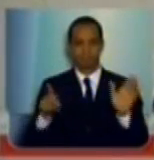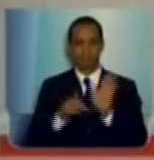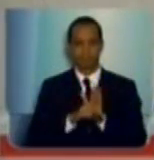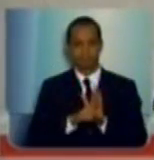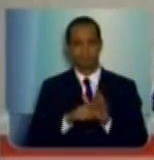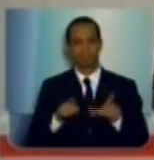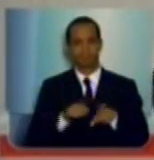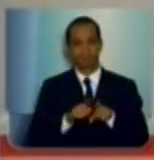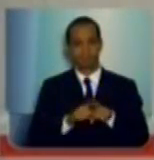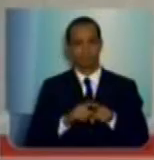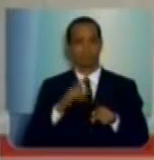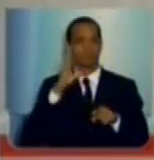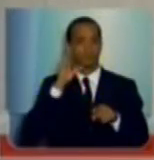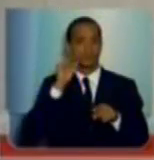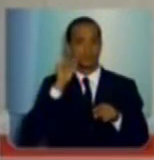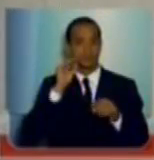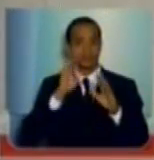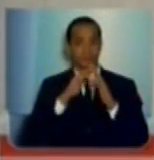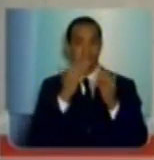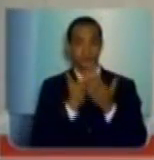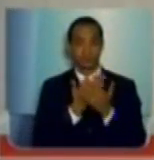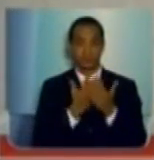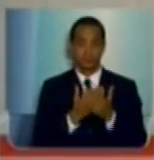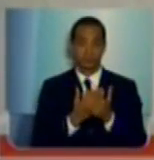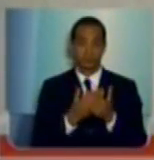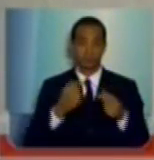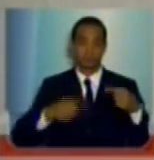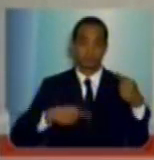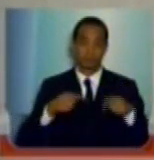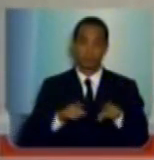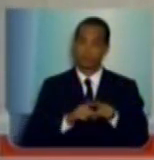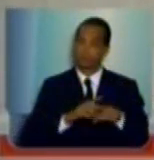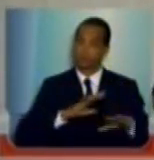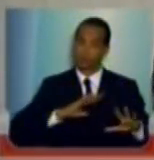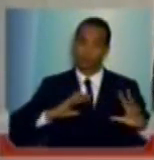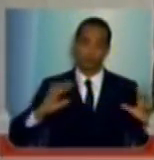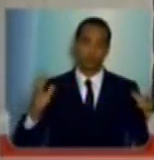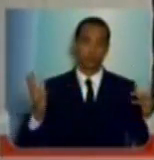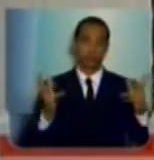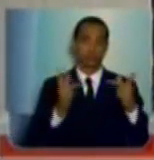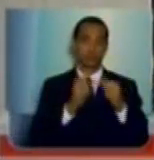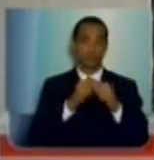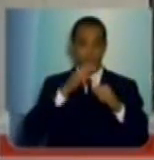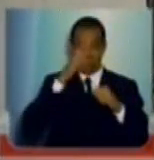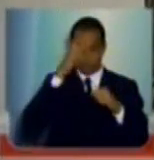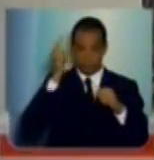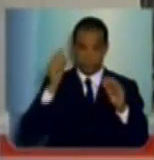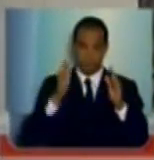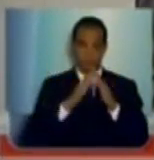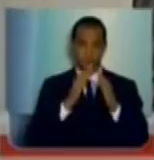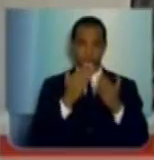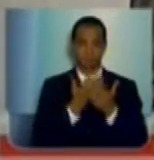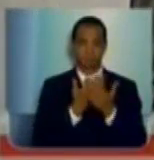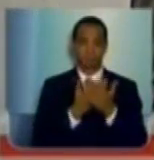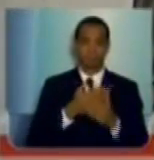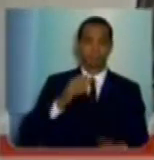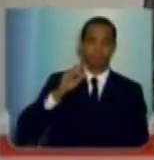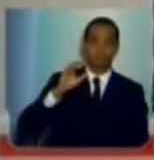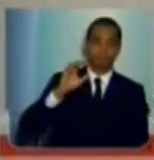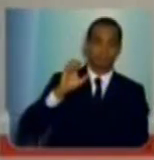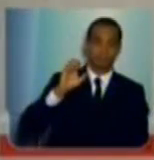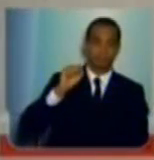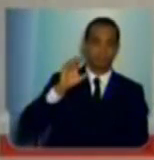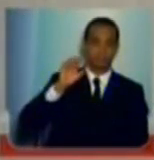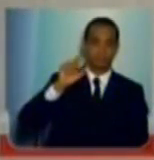professores dos funcionários e de toda a comunidade escolar da emf da Escola Municipal de